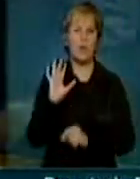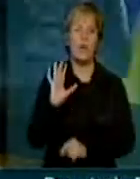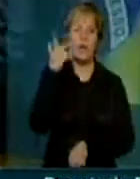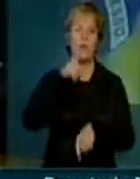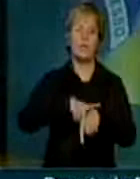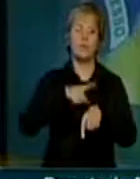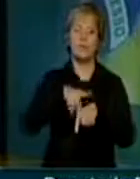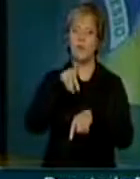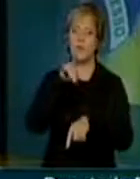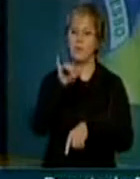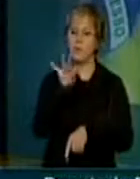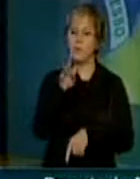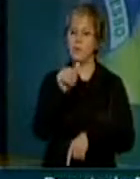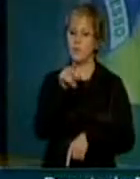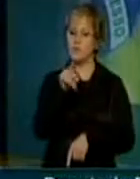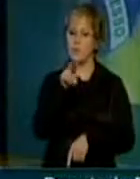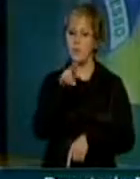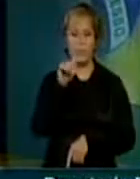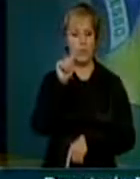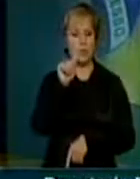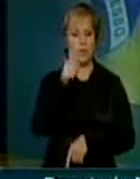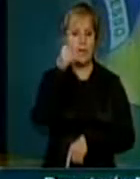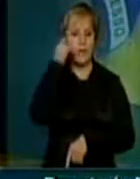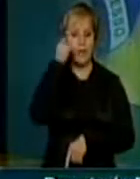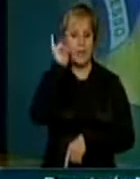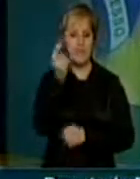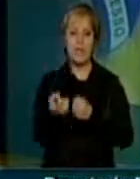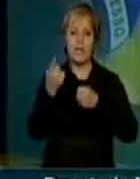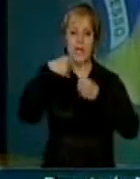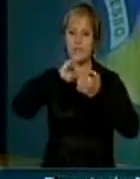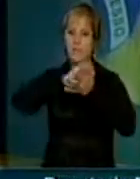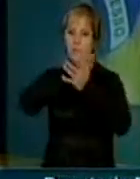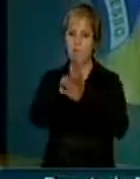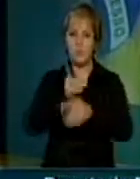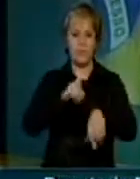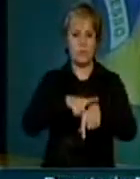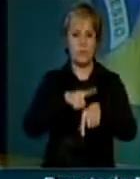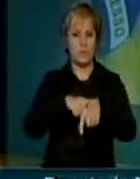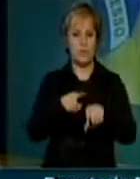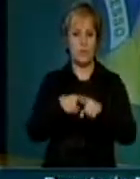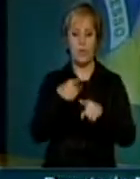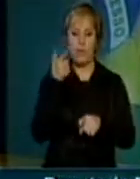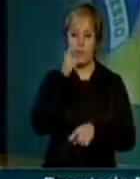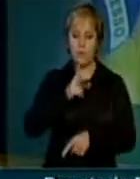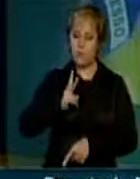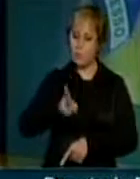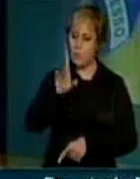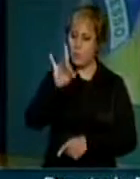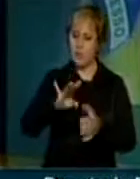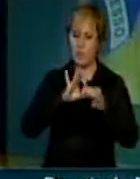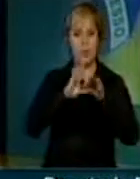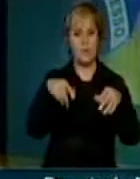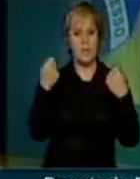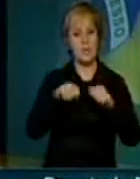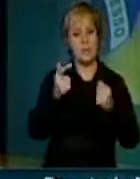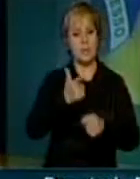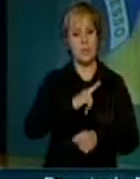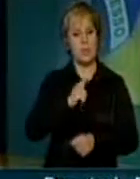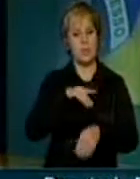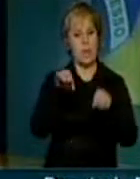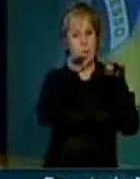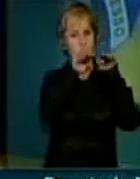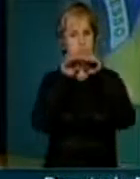aconteceu durante a ditadura militar para que não retorne. Mas para que possamos construir uma democracia, é preciso que